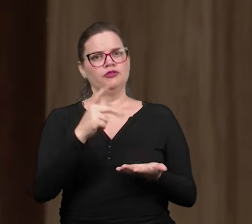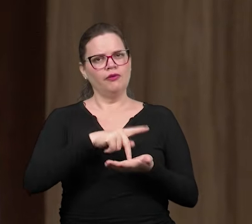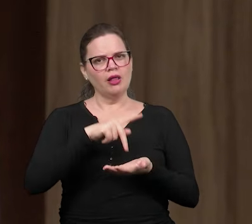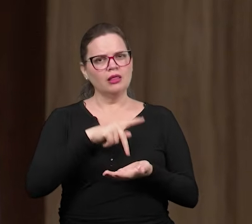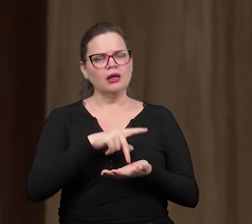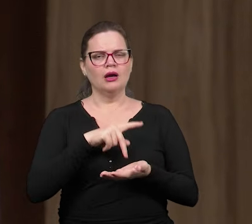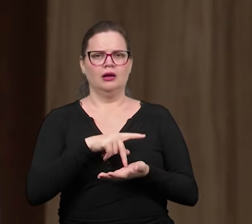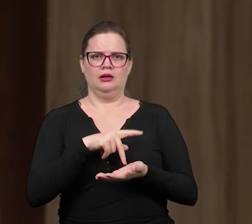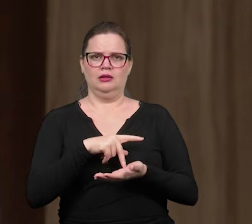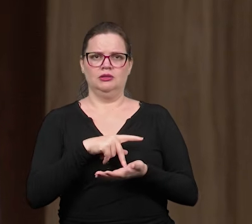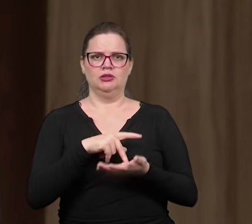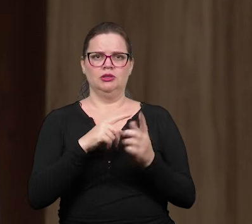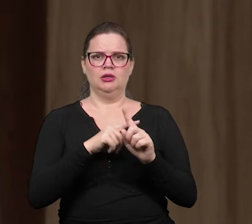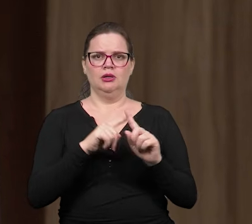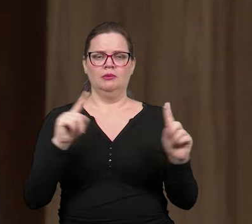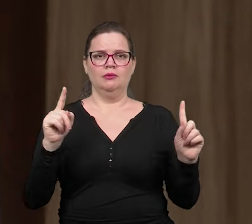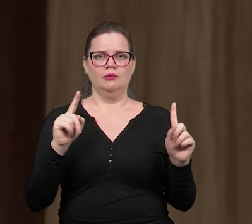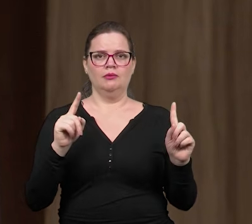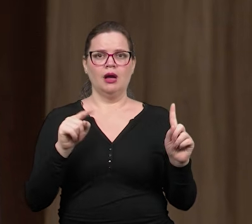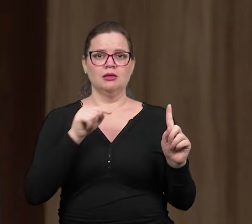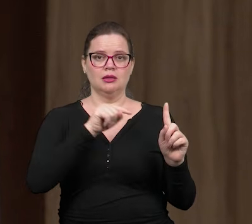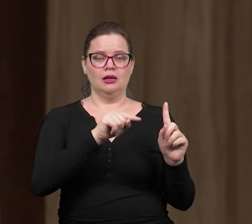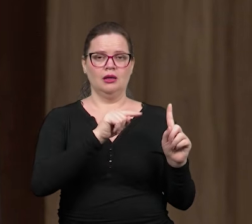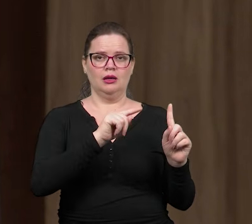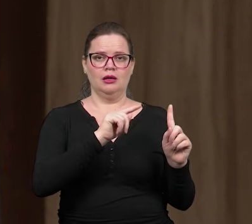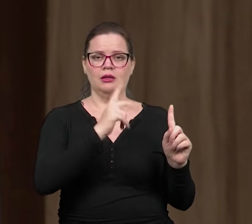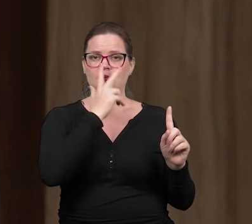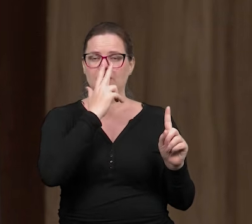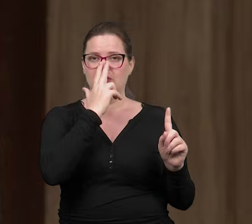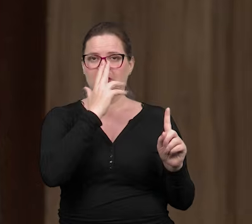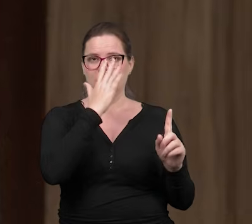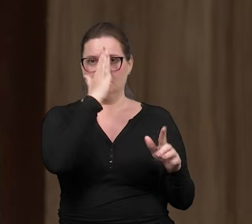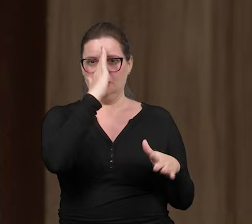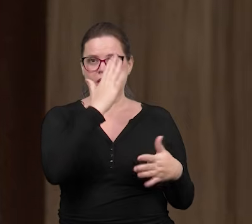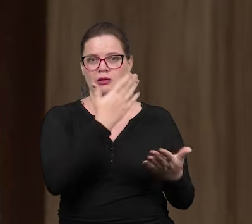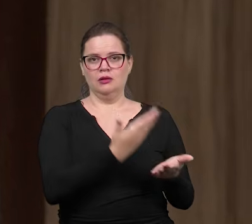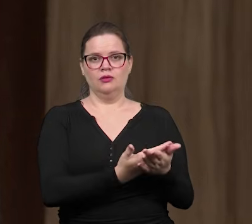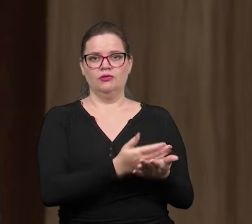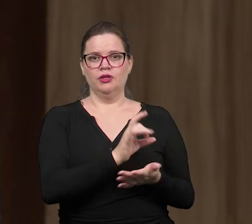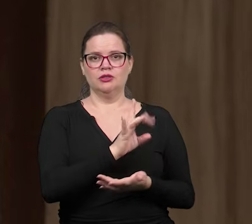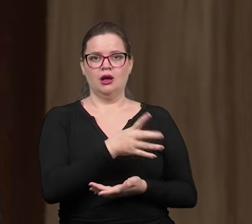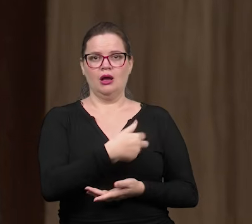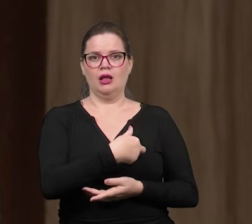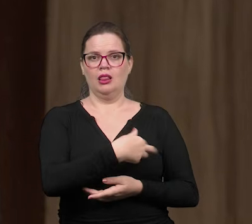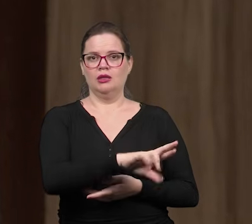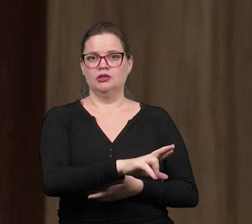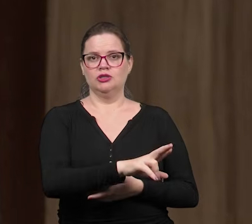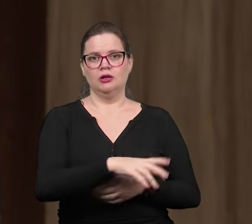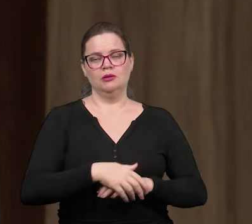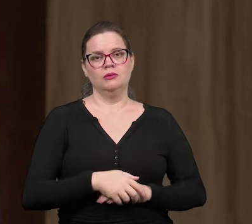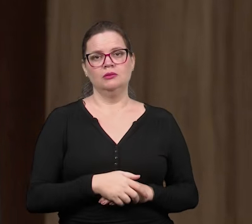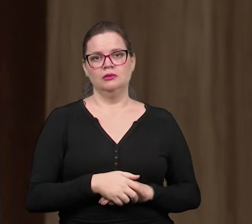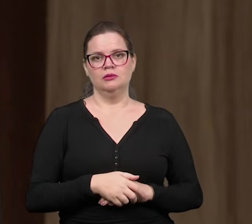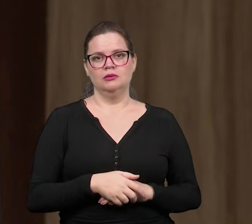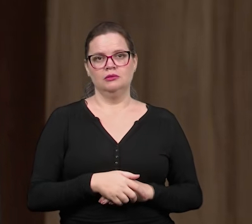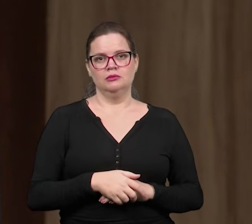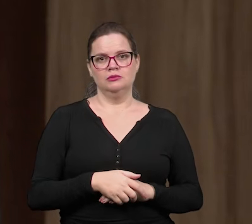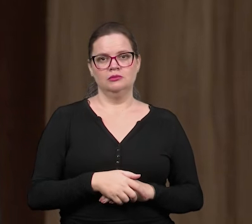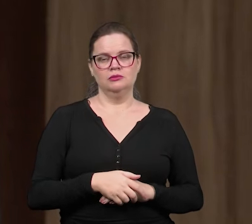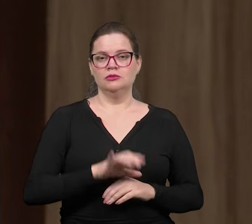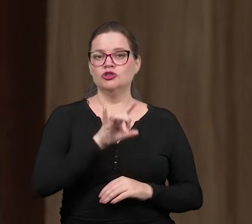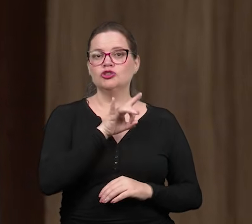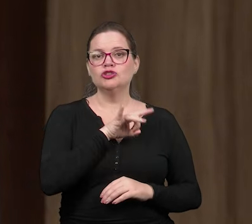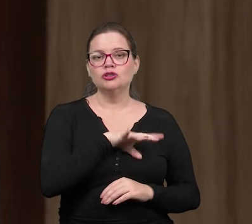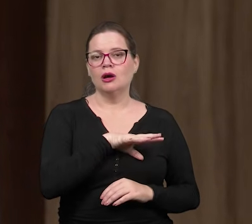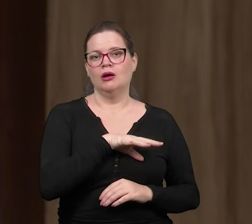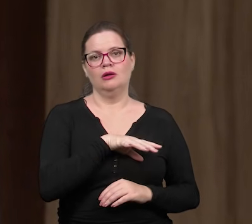com sinceridade, mas ele está confiado num sistema religioso que muitas vezes não tem